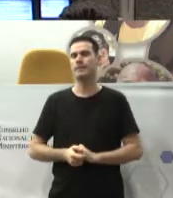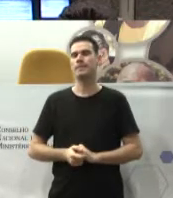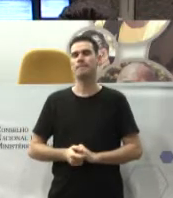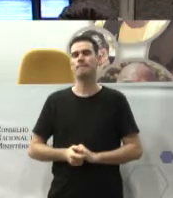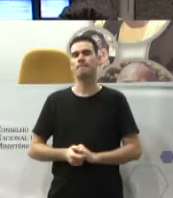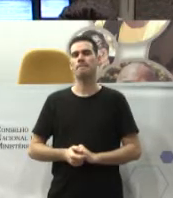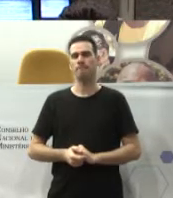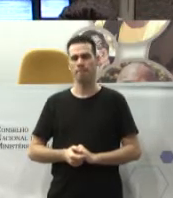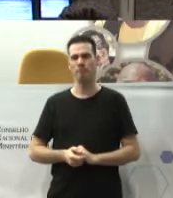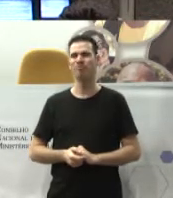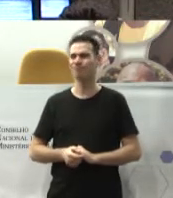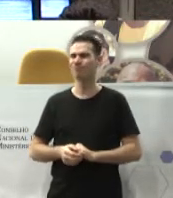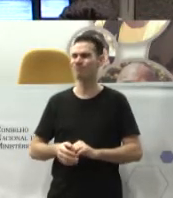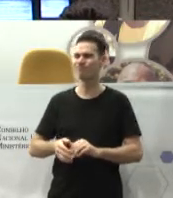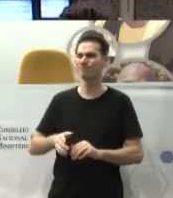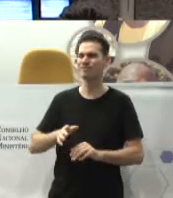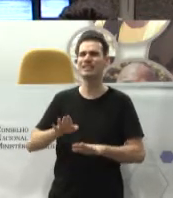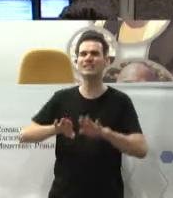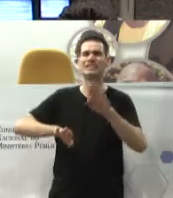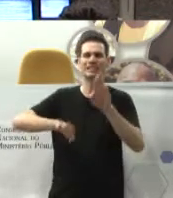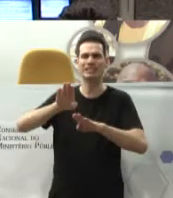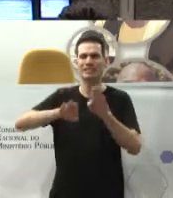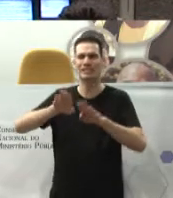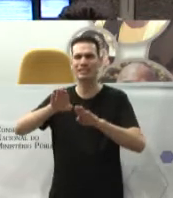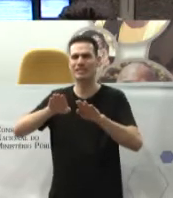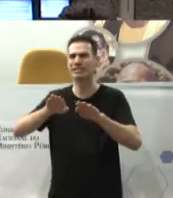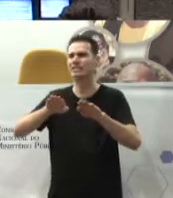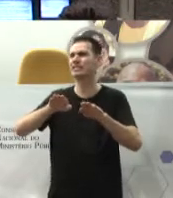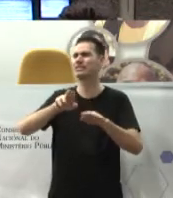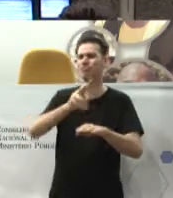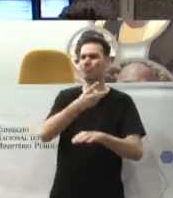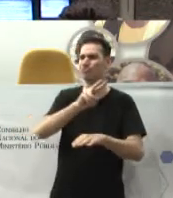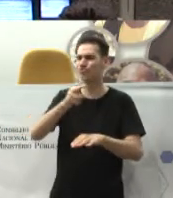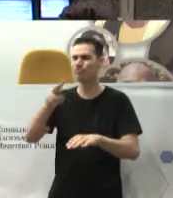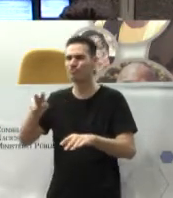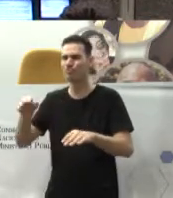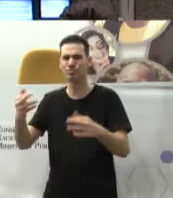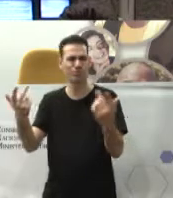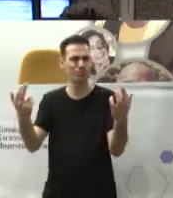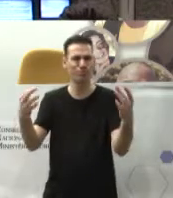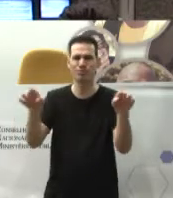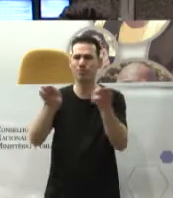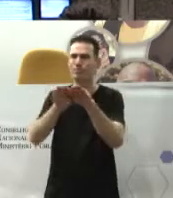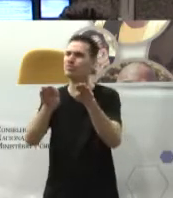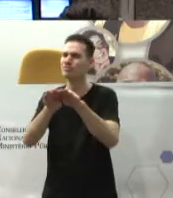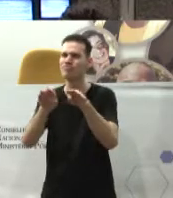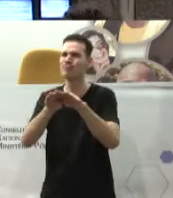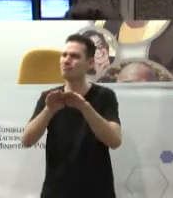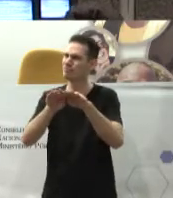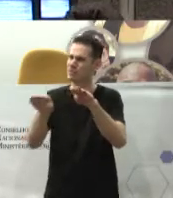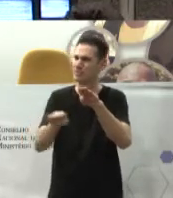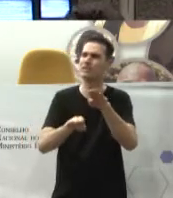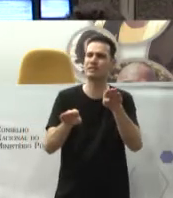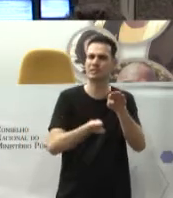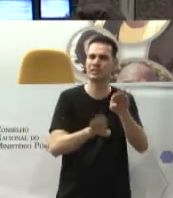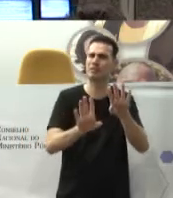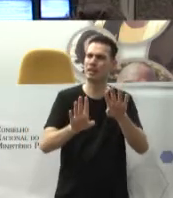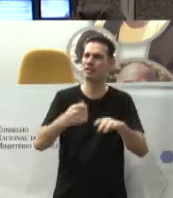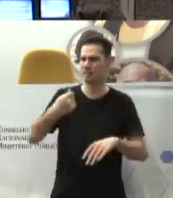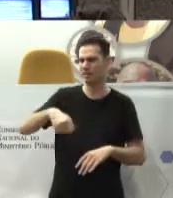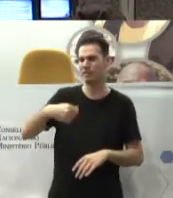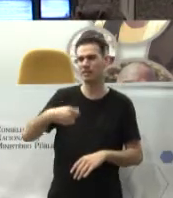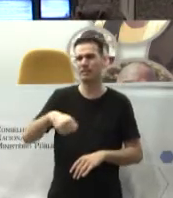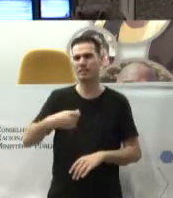do desequilíbrio que parece haver entre as demandas judiciais e o sistema sanitário, eu acho que era necessário. Se a gente